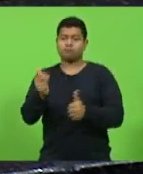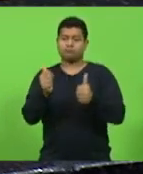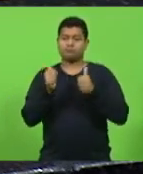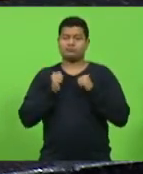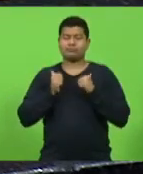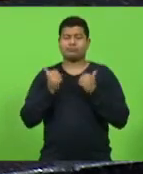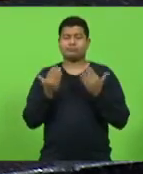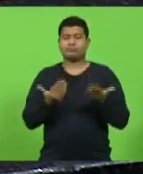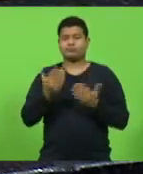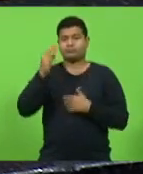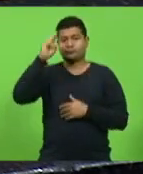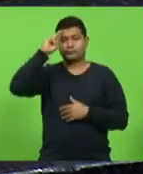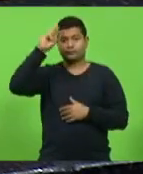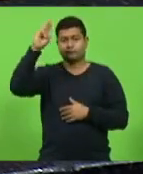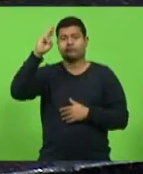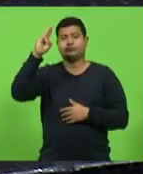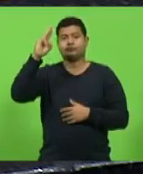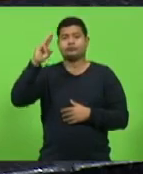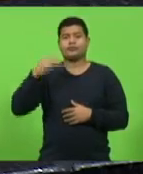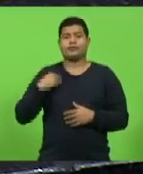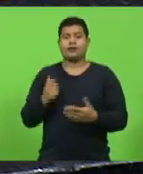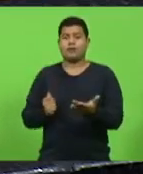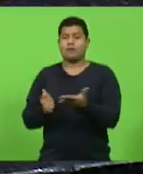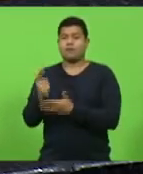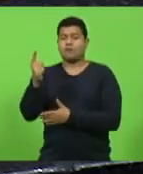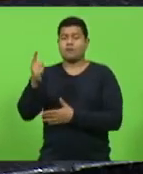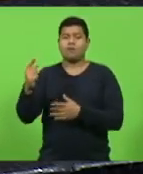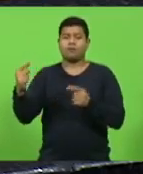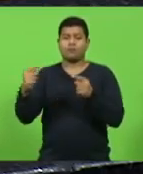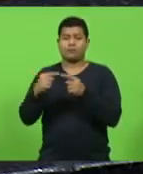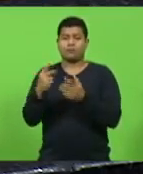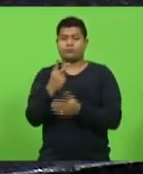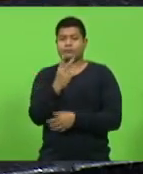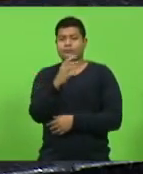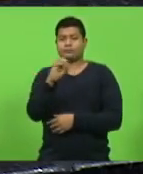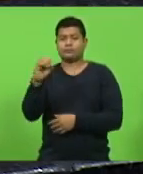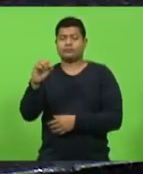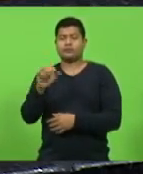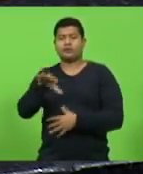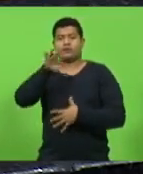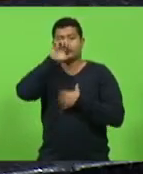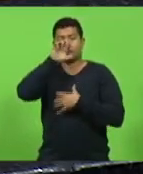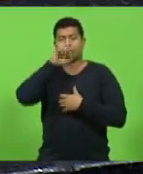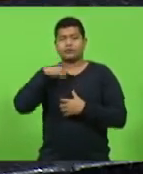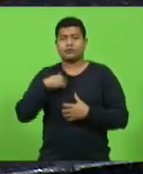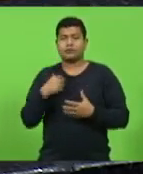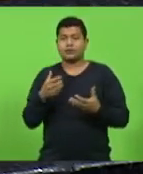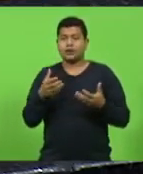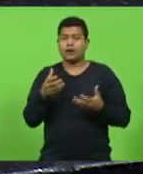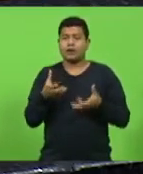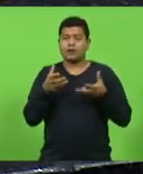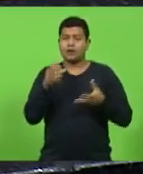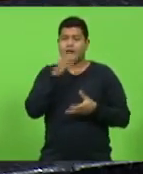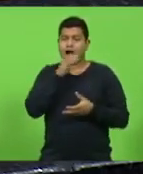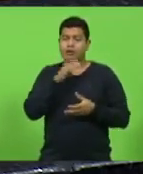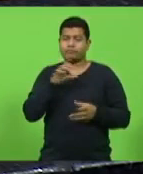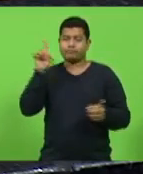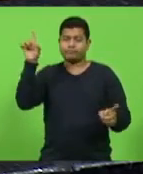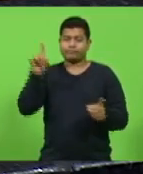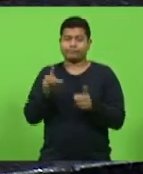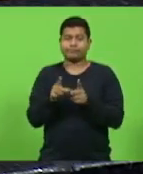Moisés da Silva por conta da compra dos respiradores e, atendendo ao pedido do presidente, quero resumir muito aqui a